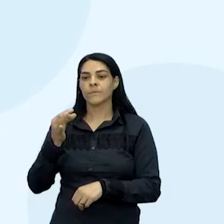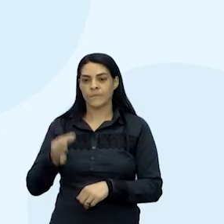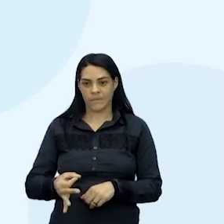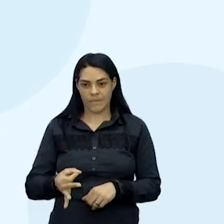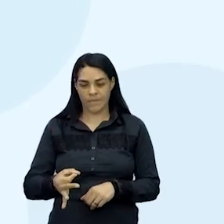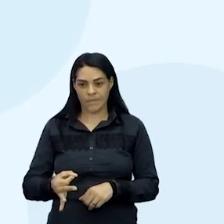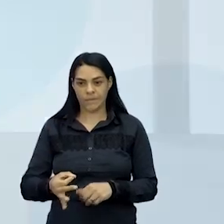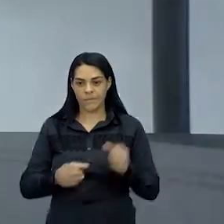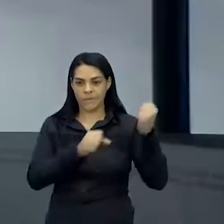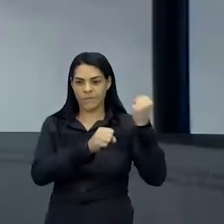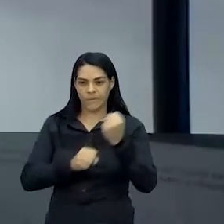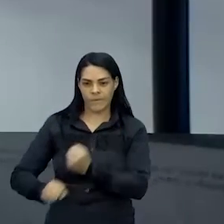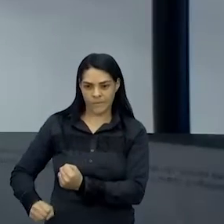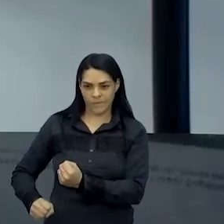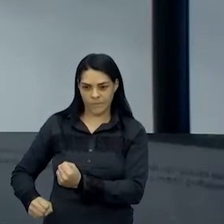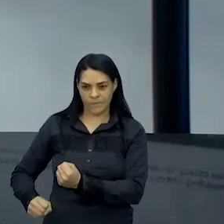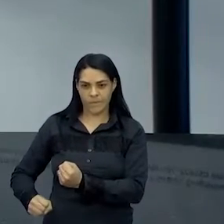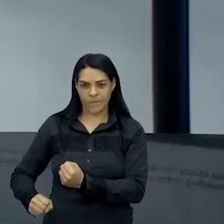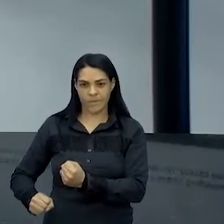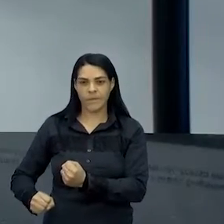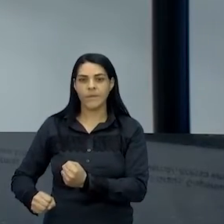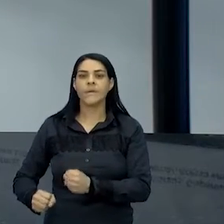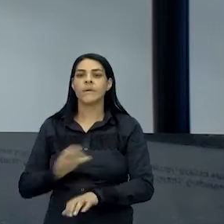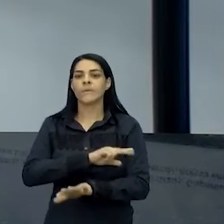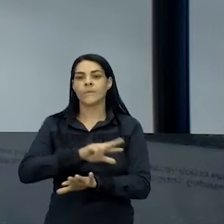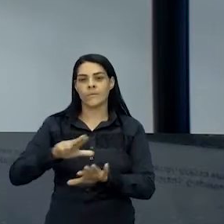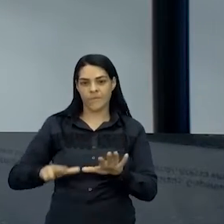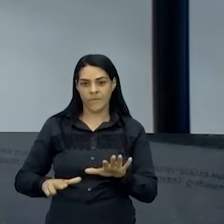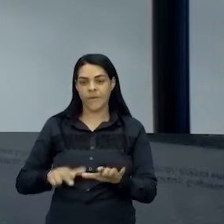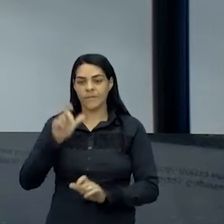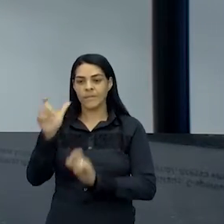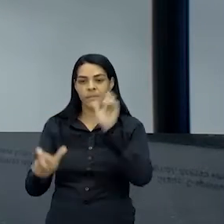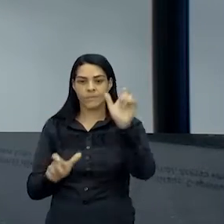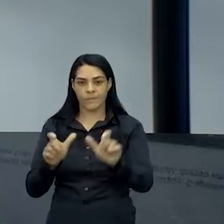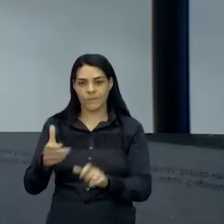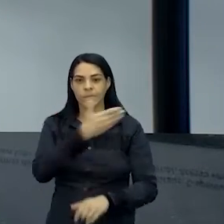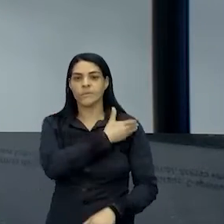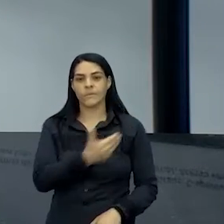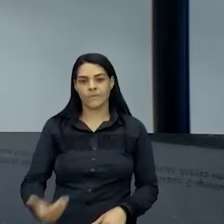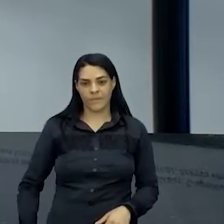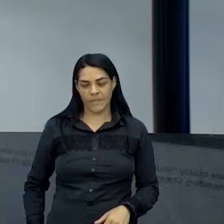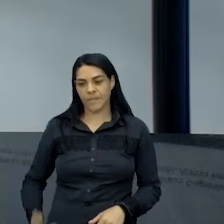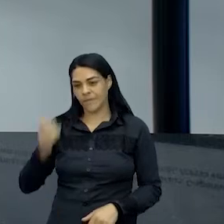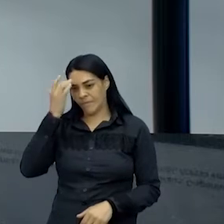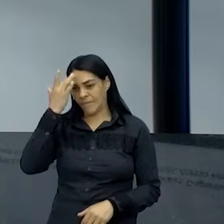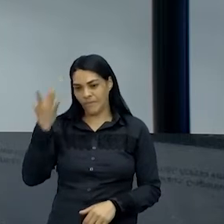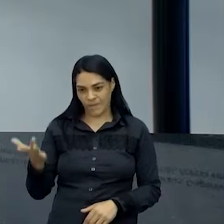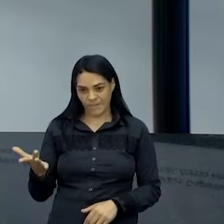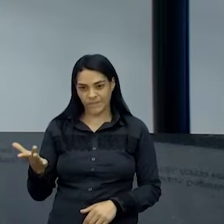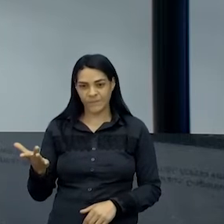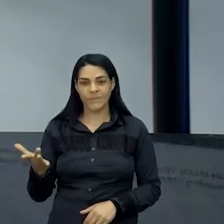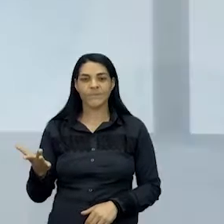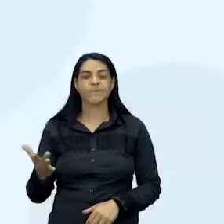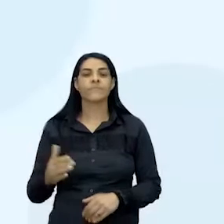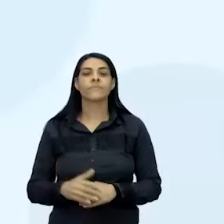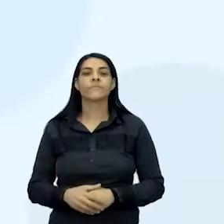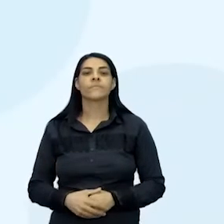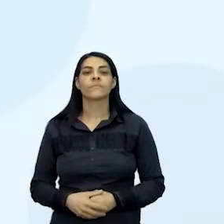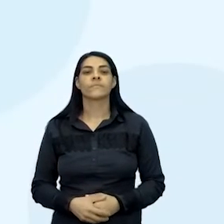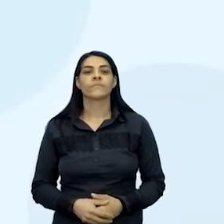um poder onde várias pessoas governam. Tranquilo, né? Bem fácil, né? Então vamos avançar mais um